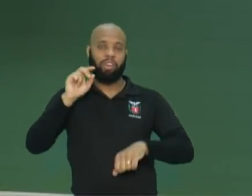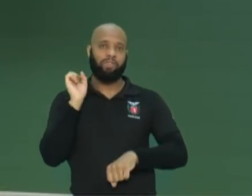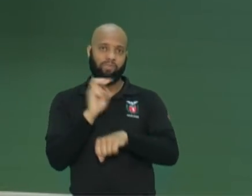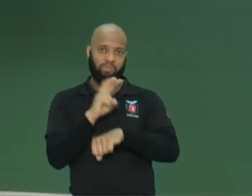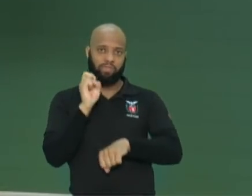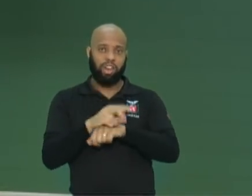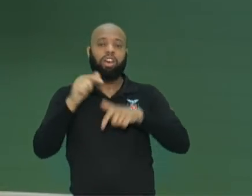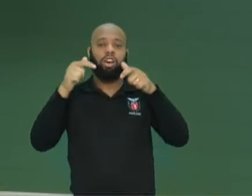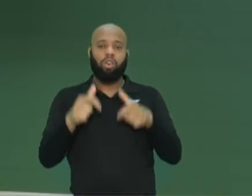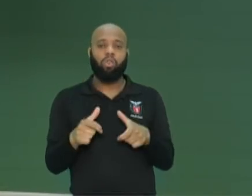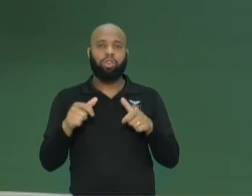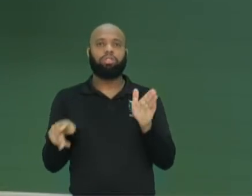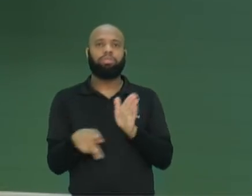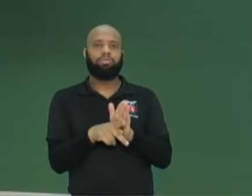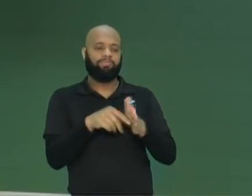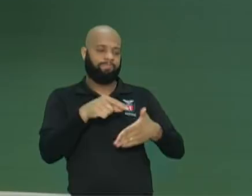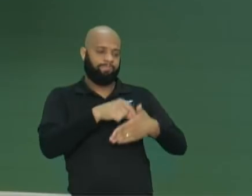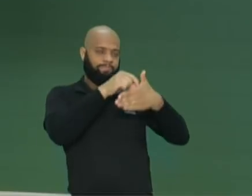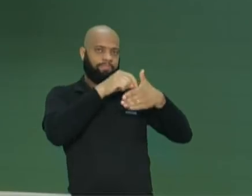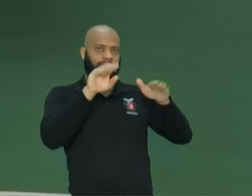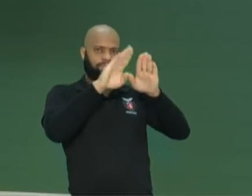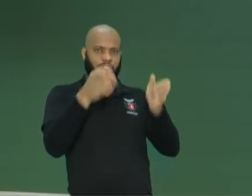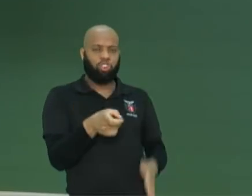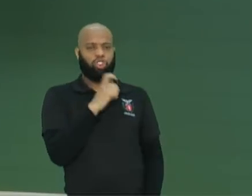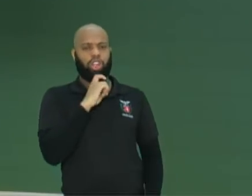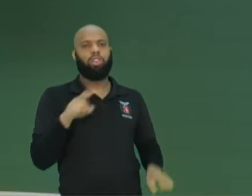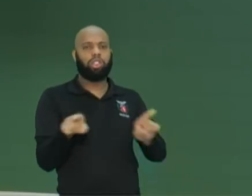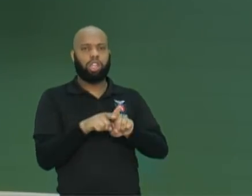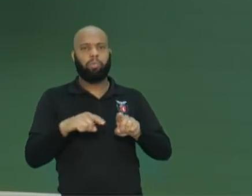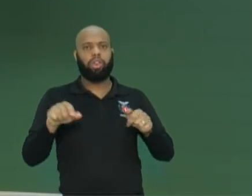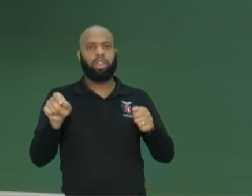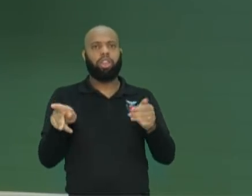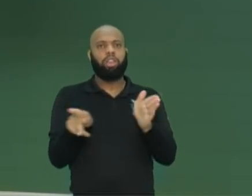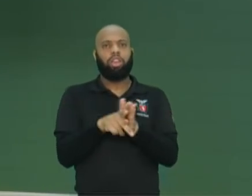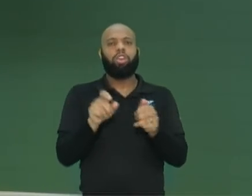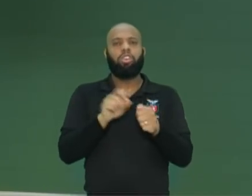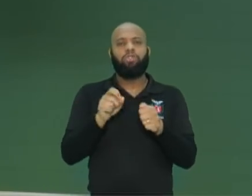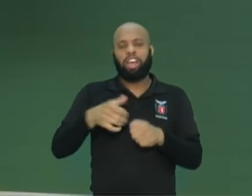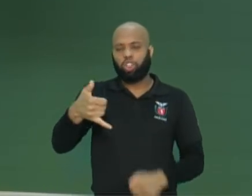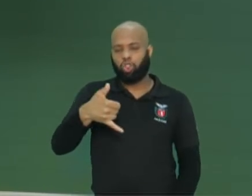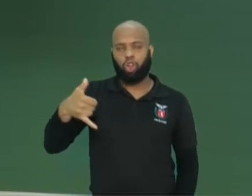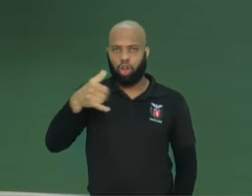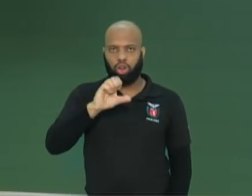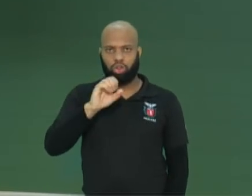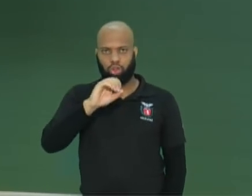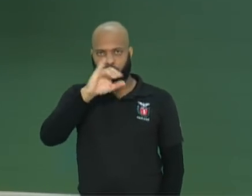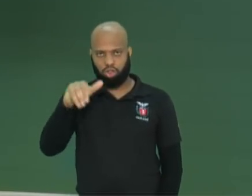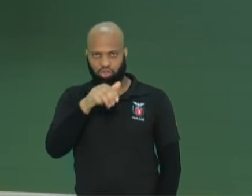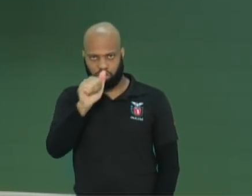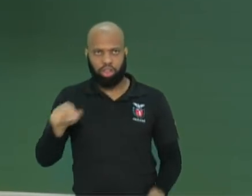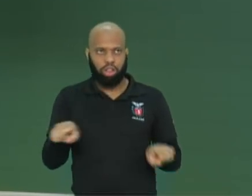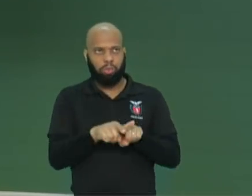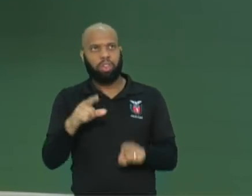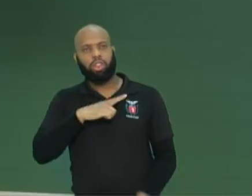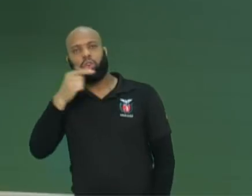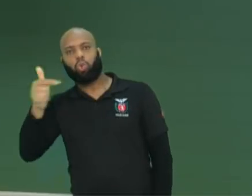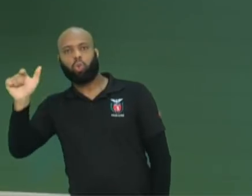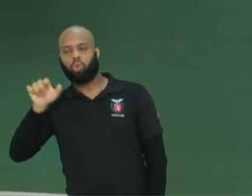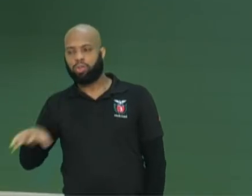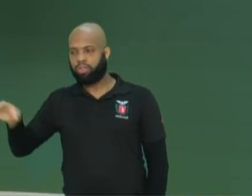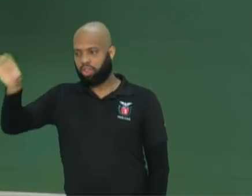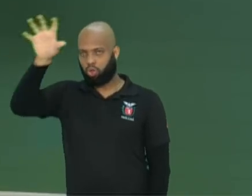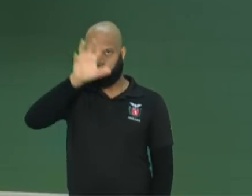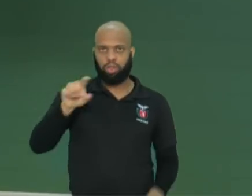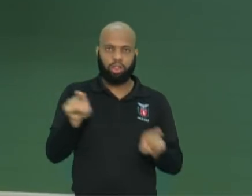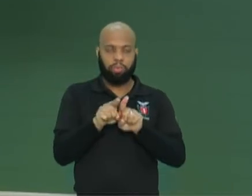de indústrias, tanto frigoríficas quanto de fábricas de óleo de soja. além dos outros setores, né? E